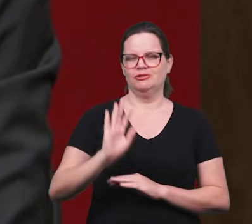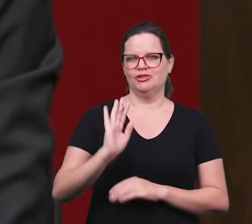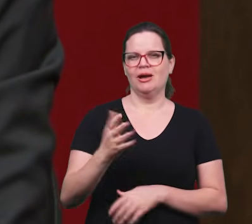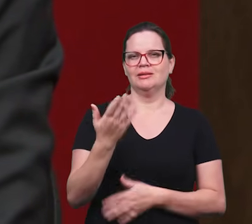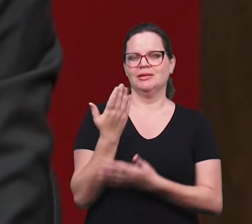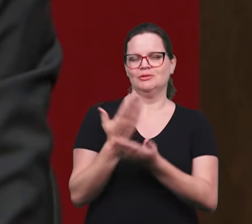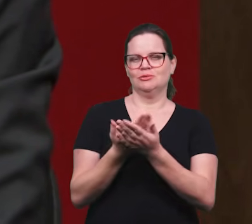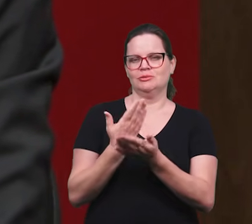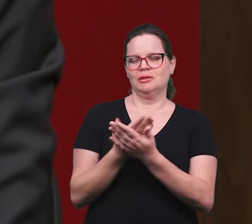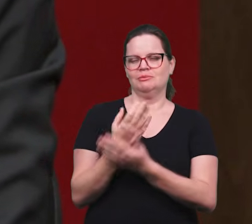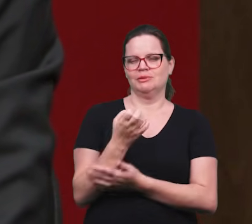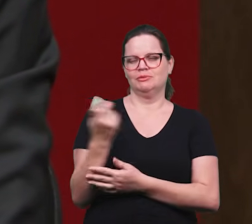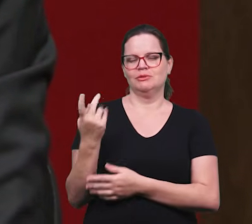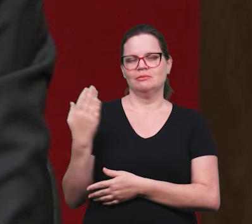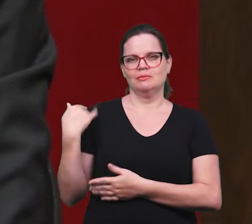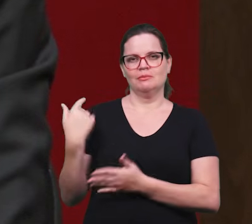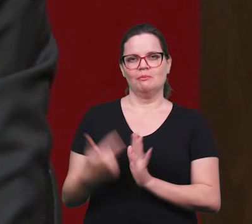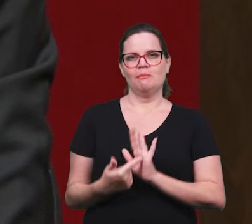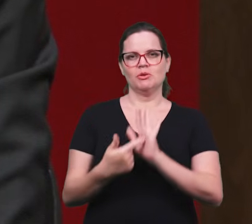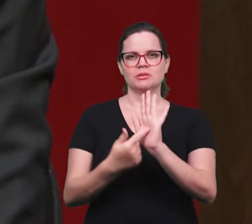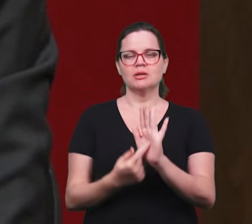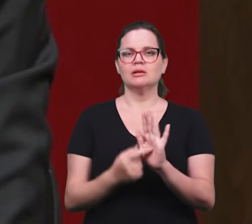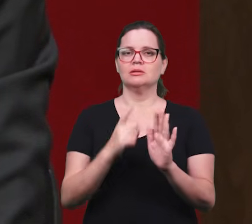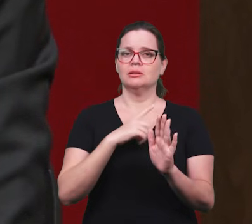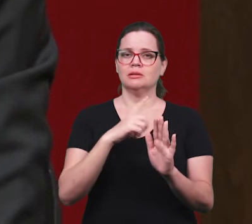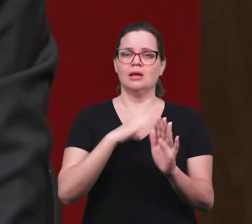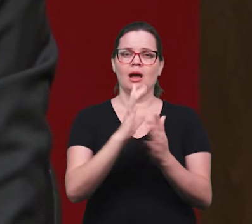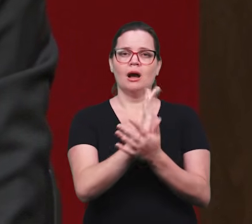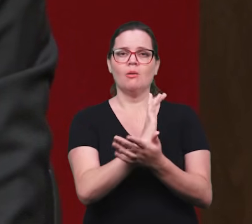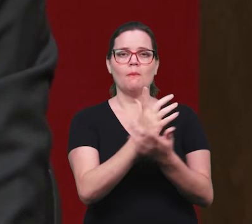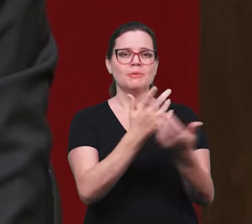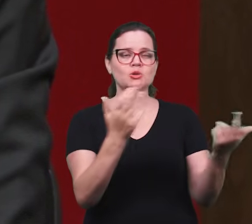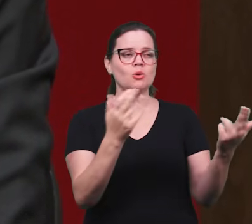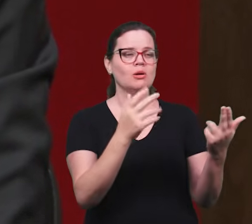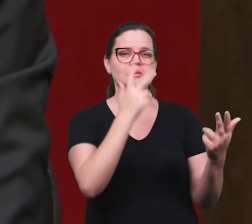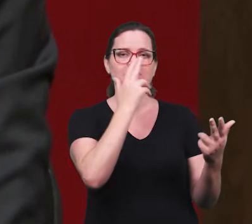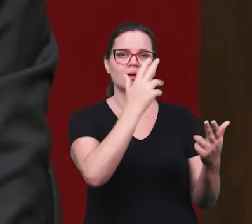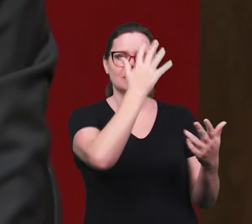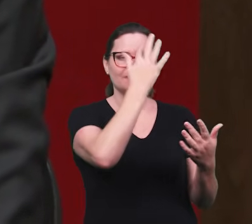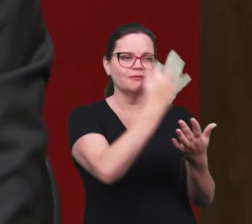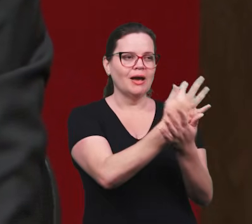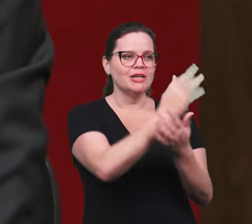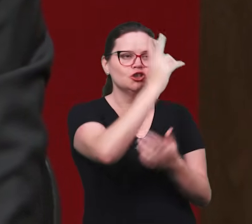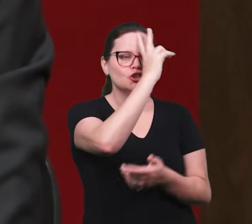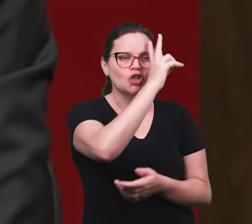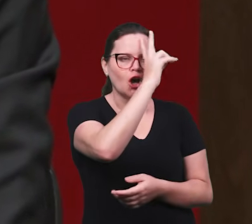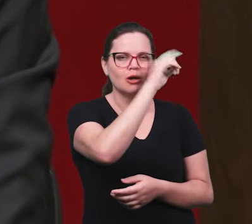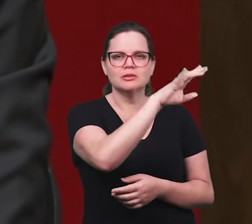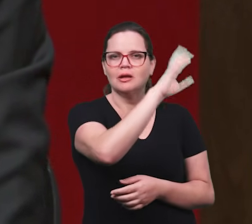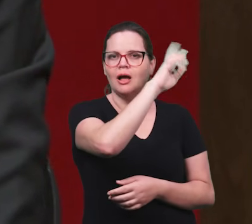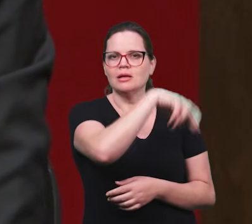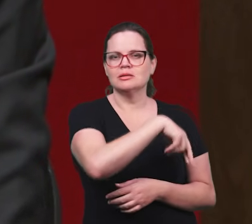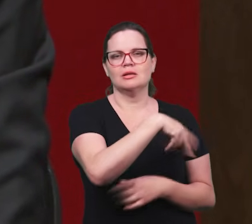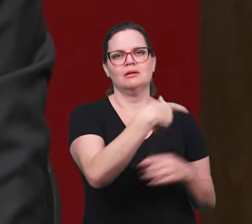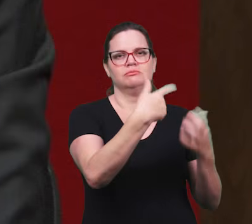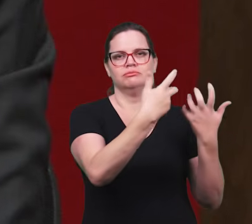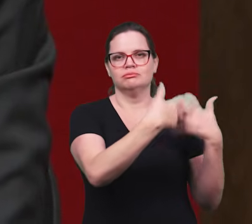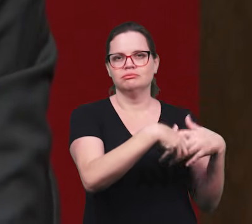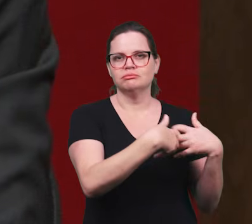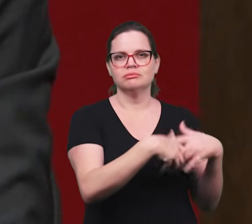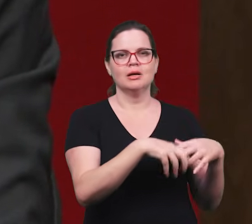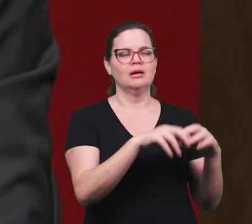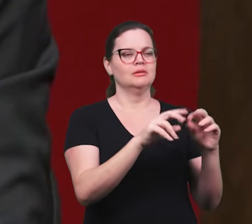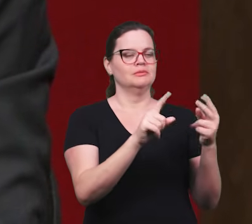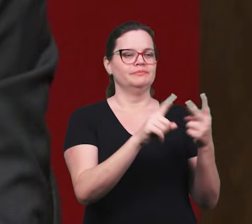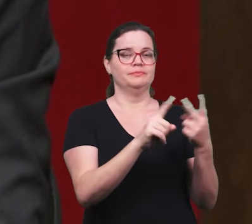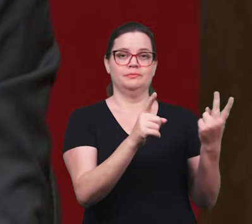já estudamos em episódios anteriores. A fé histórica, a fé